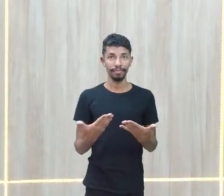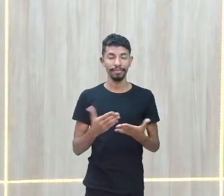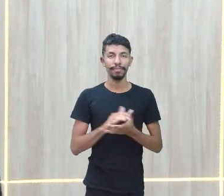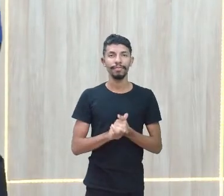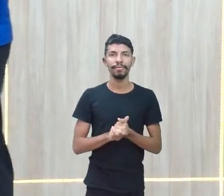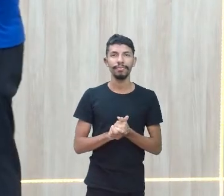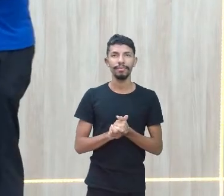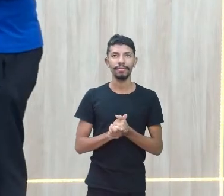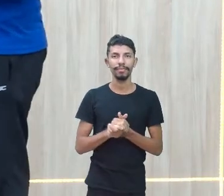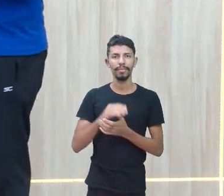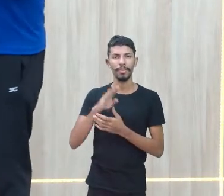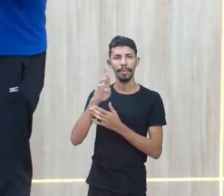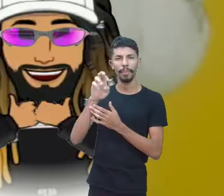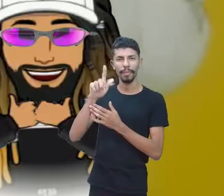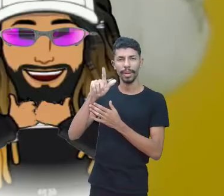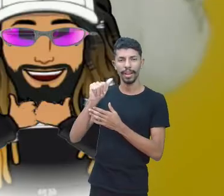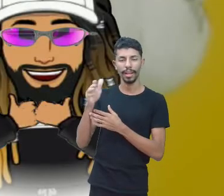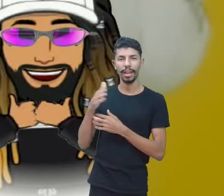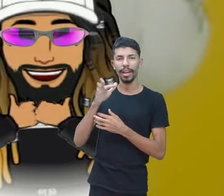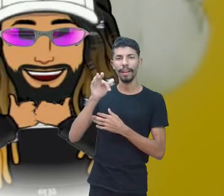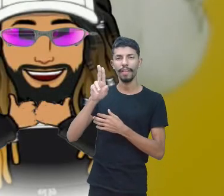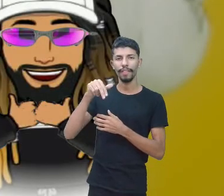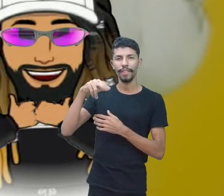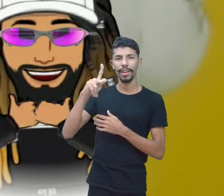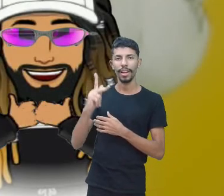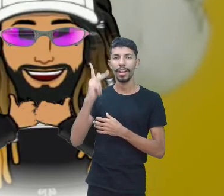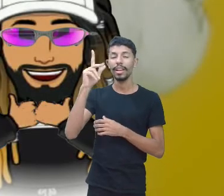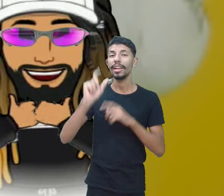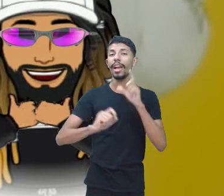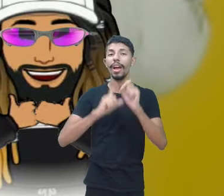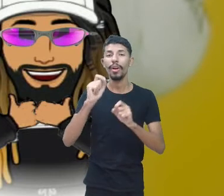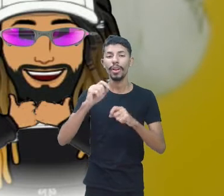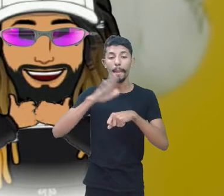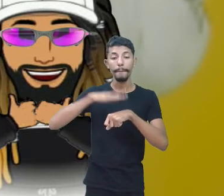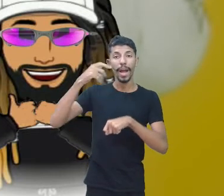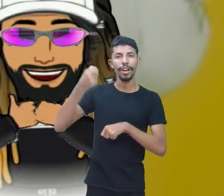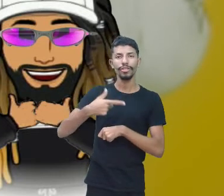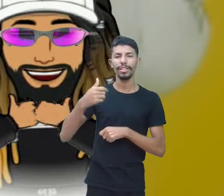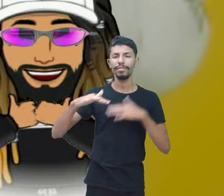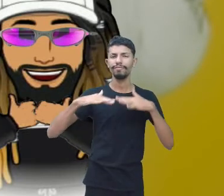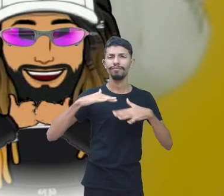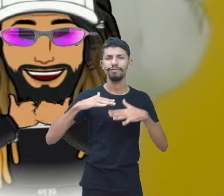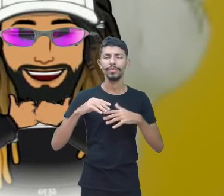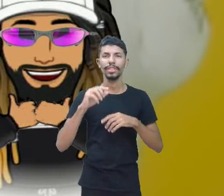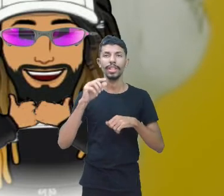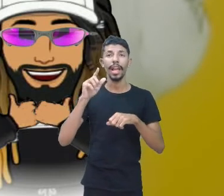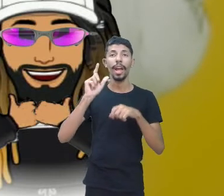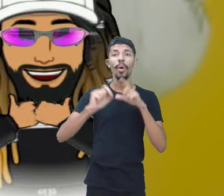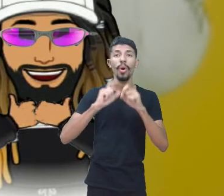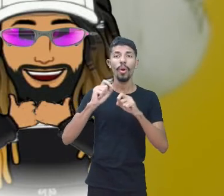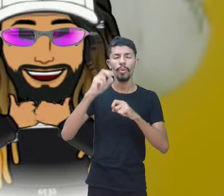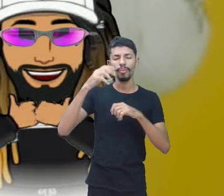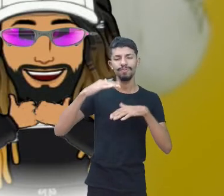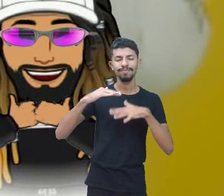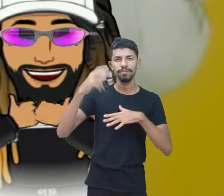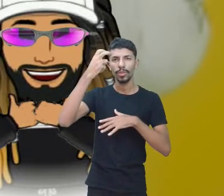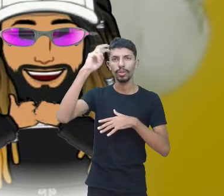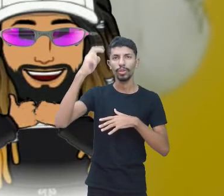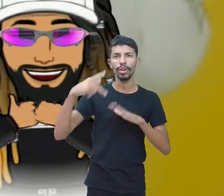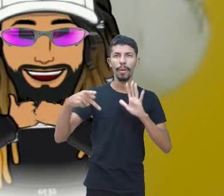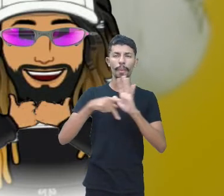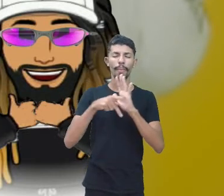o brega funk é mais que um ritmo. É um movimento cultural que nasceu nas periferias de Recife e ganhou o